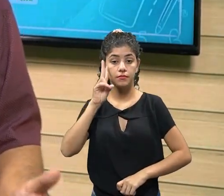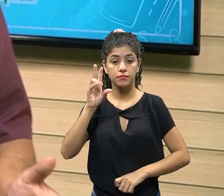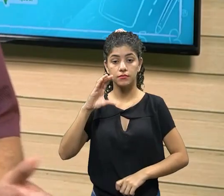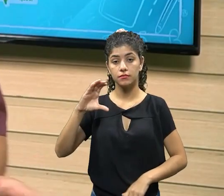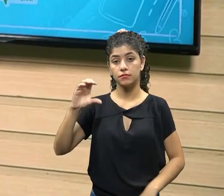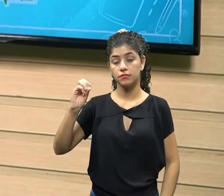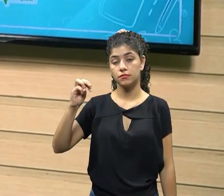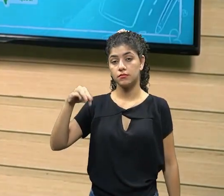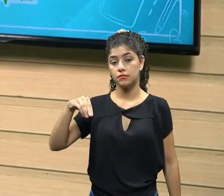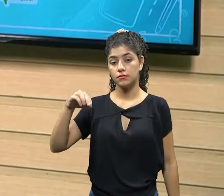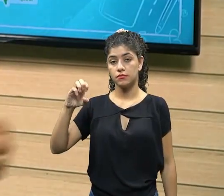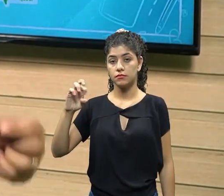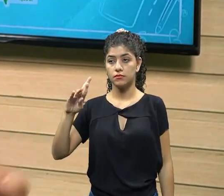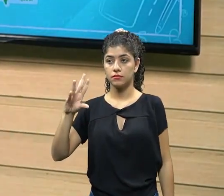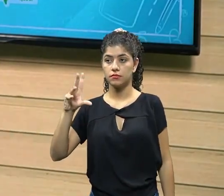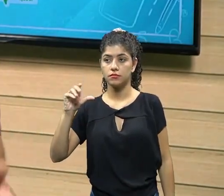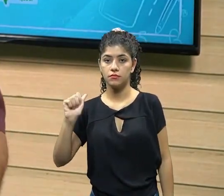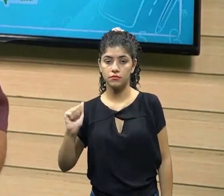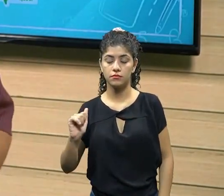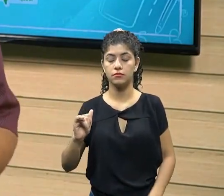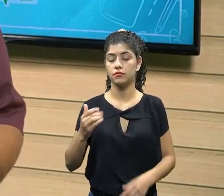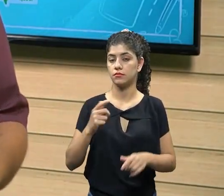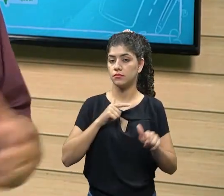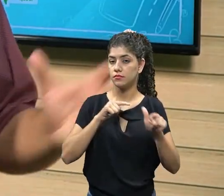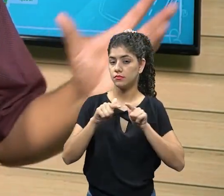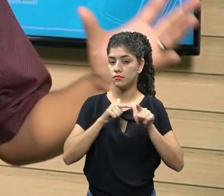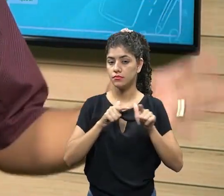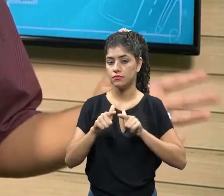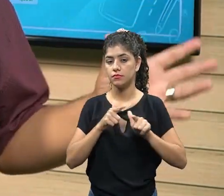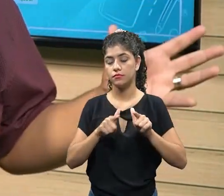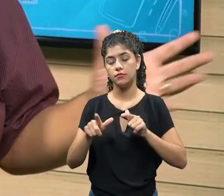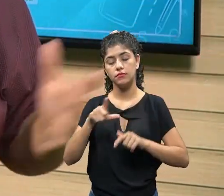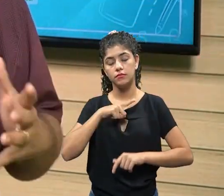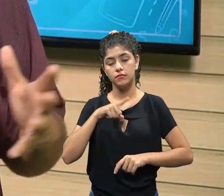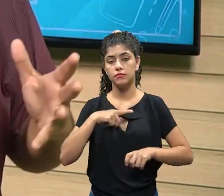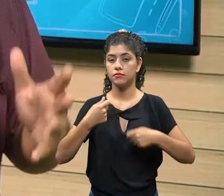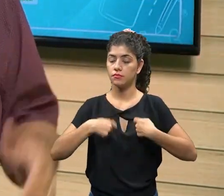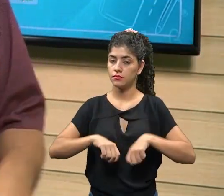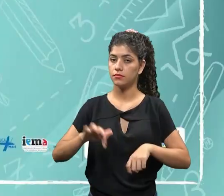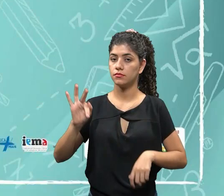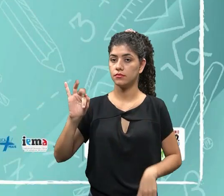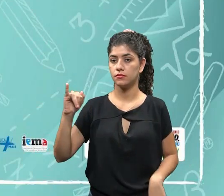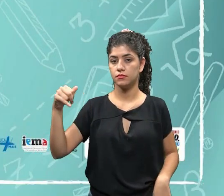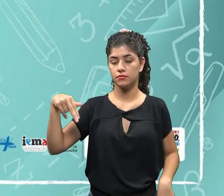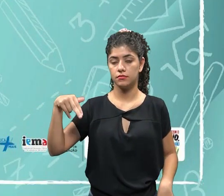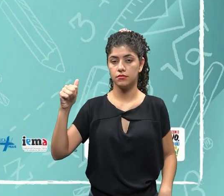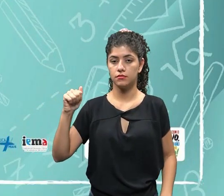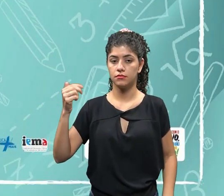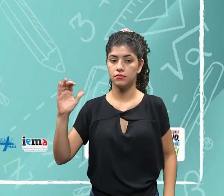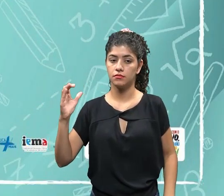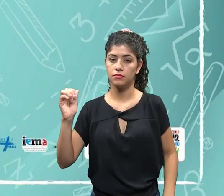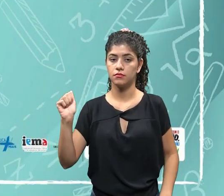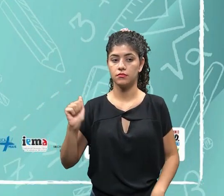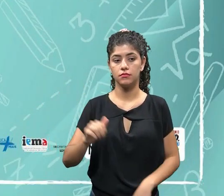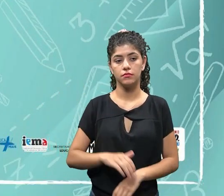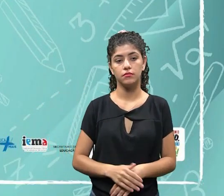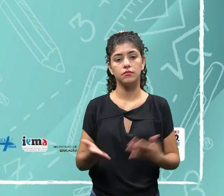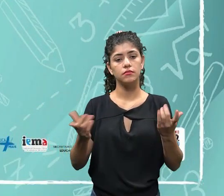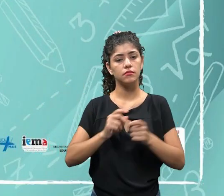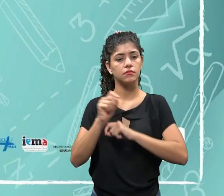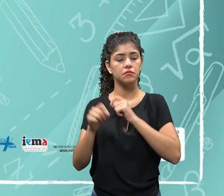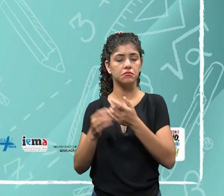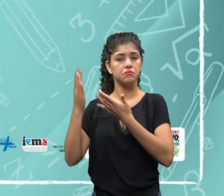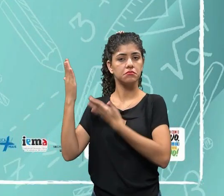sem finanças, né? Finanças é exatamente essa ideia do trabalho com dinheiro. Vamos lá, então vamos conceituar o que